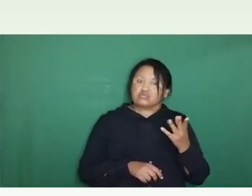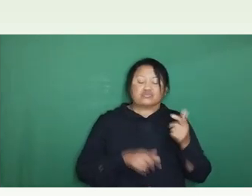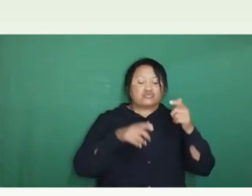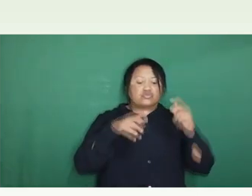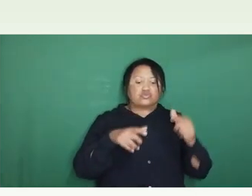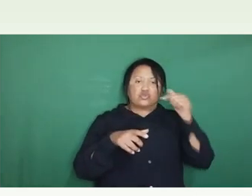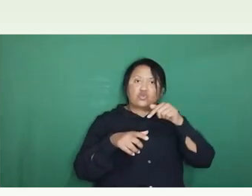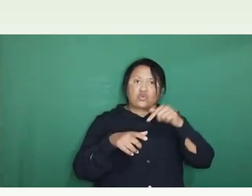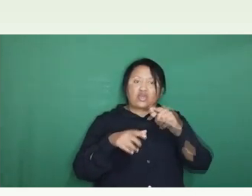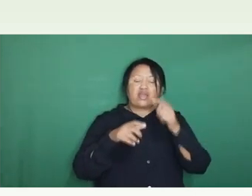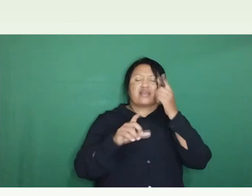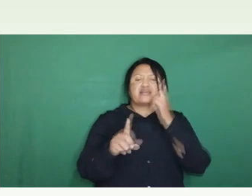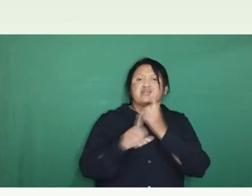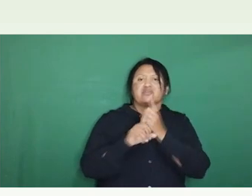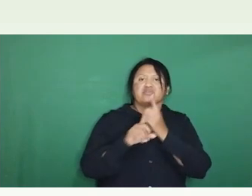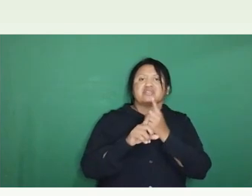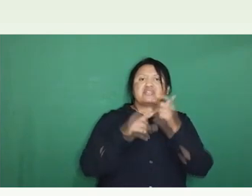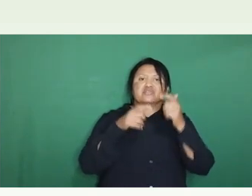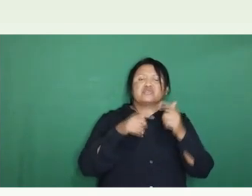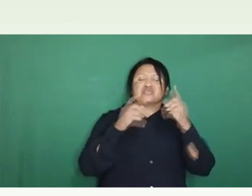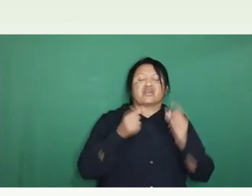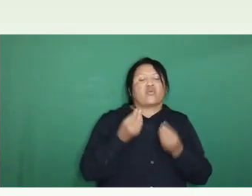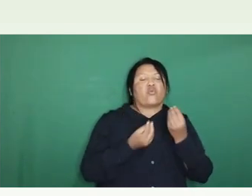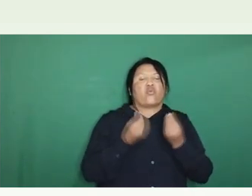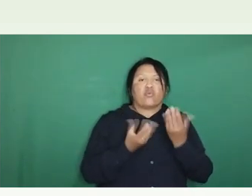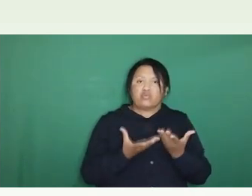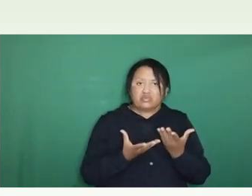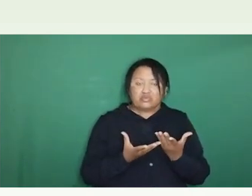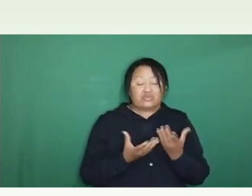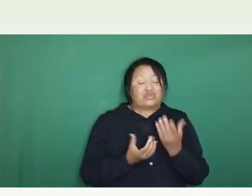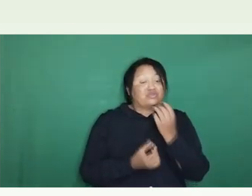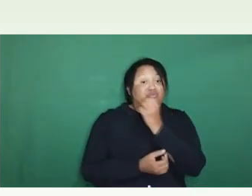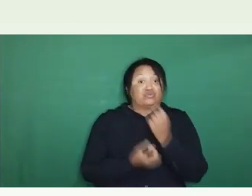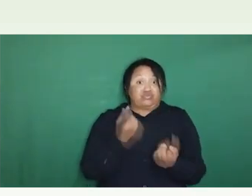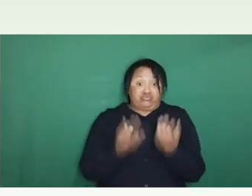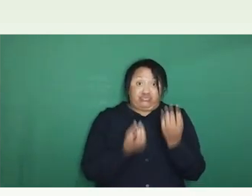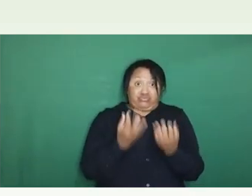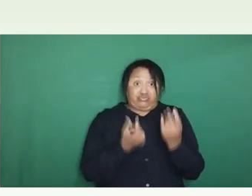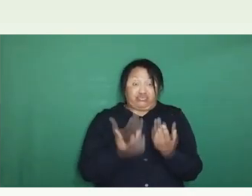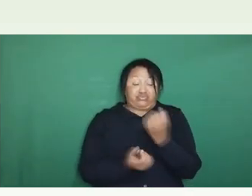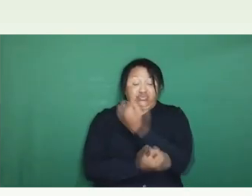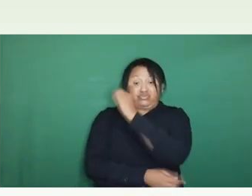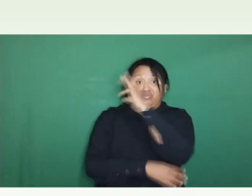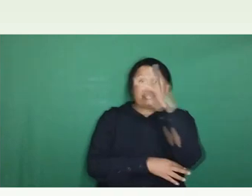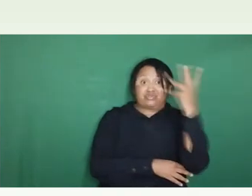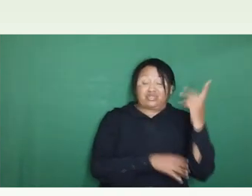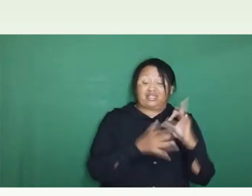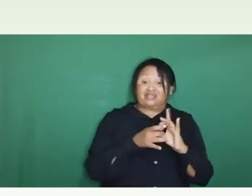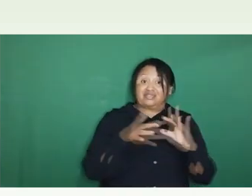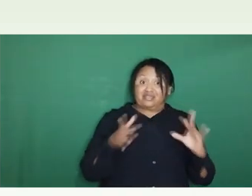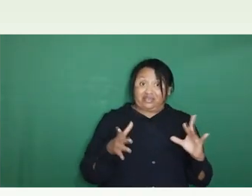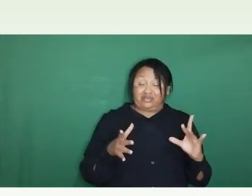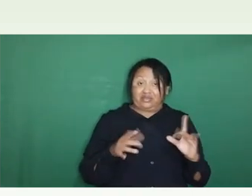a temperatura ambiente é encontrado em combustíveis fósseis durante o incêndios florestais é liberado no ambiente